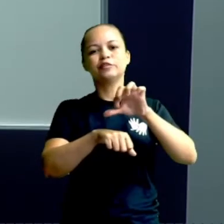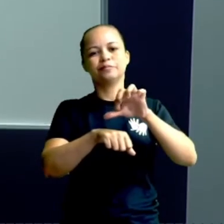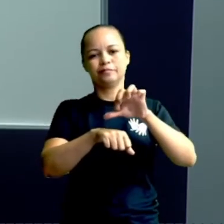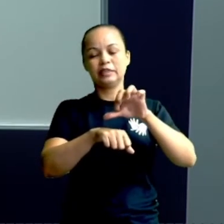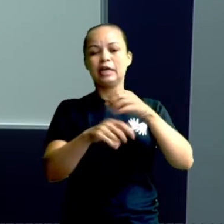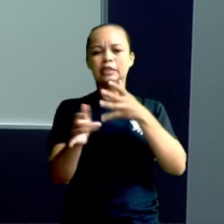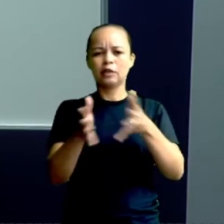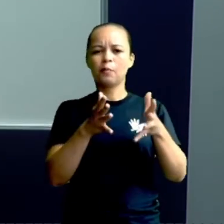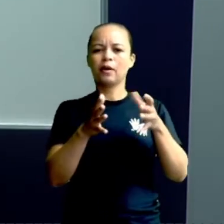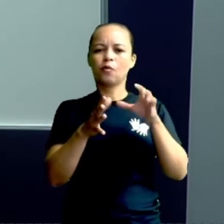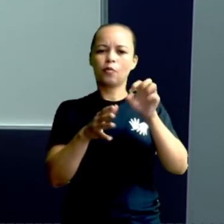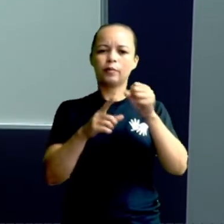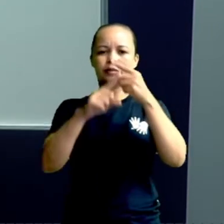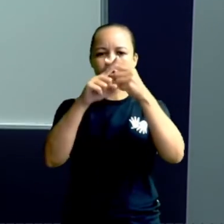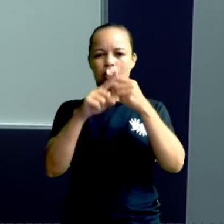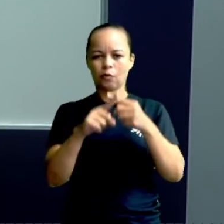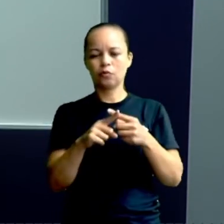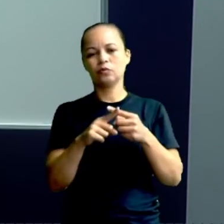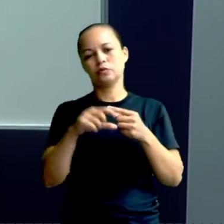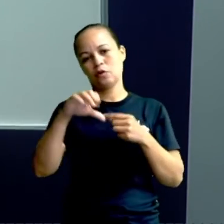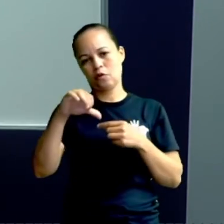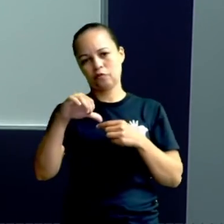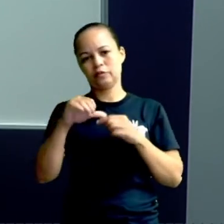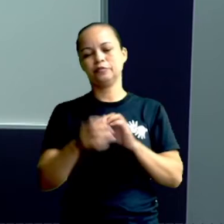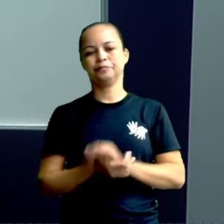9 vezes, tá certo? Então,